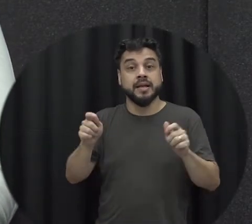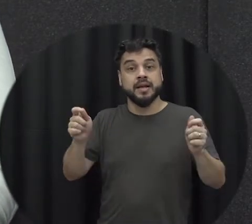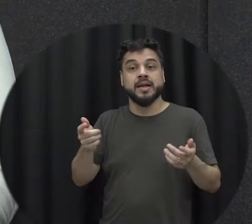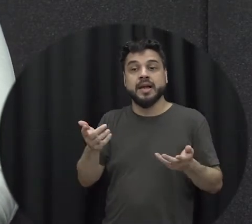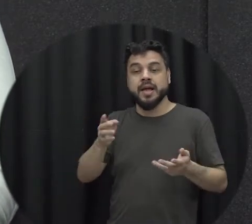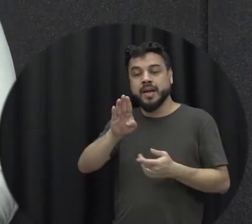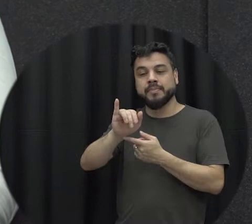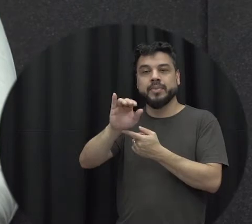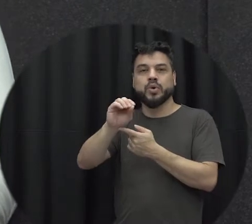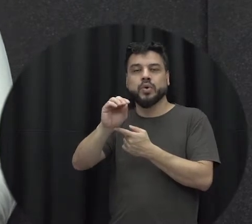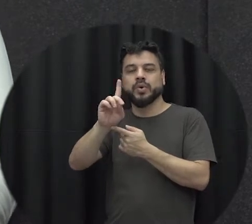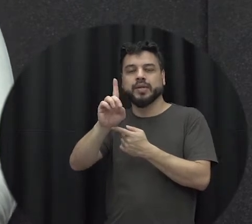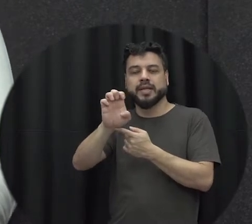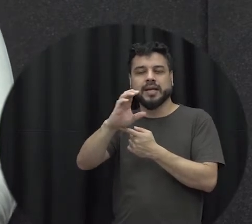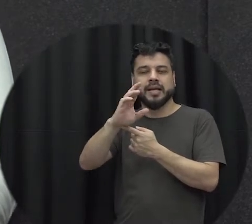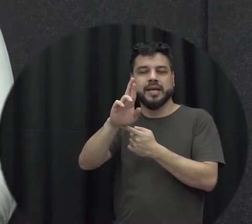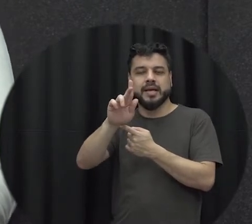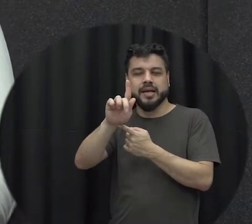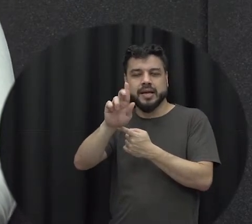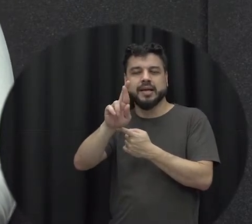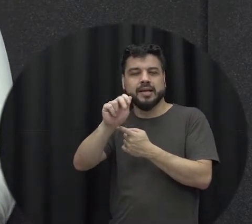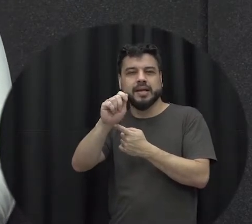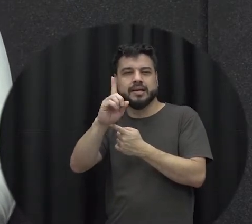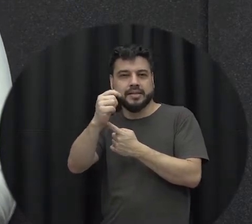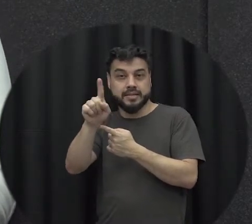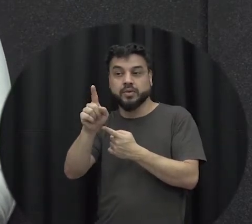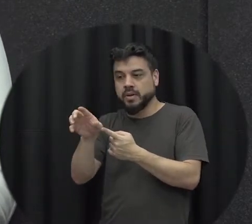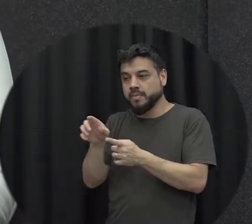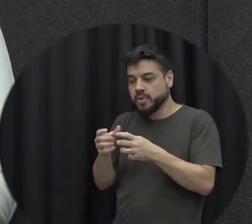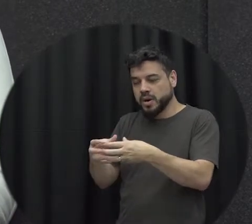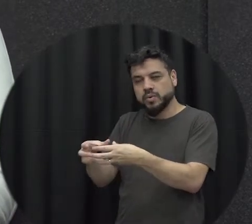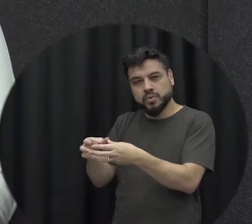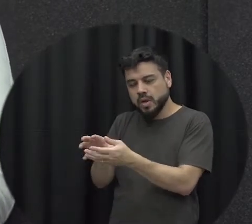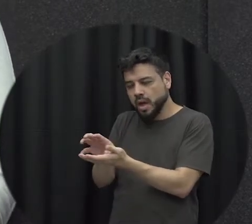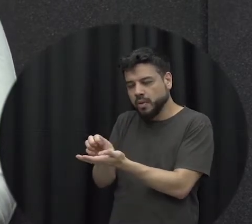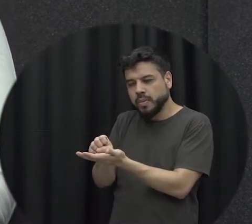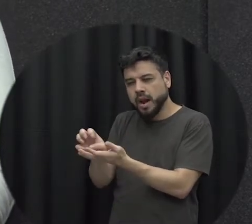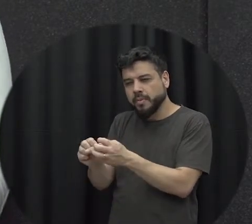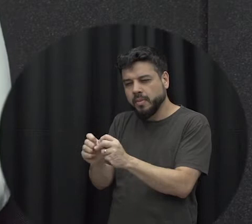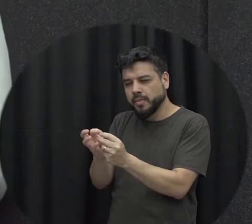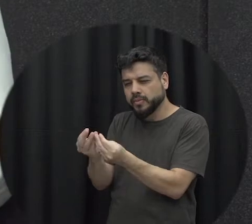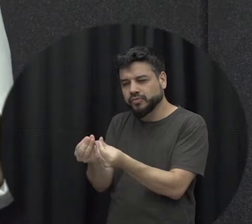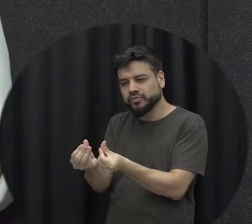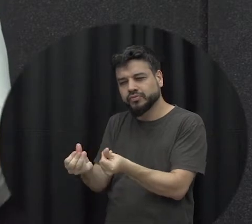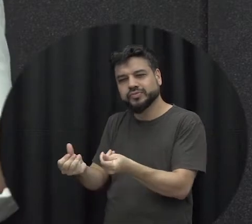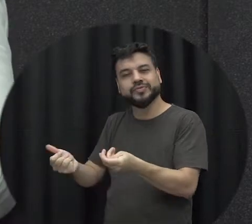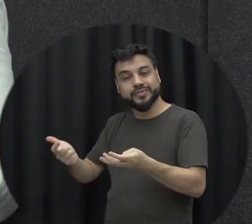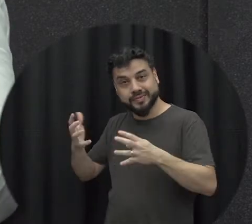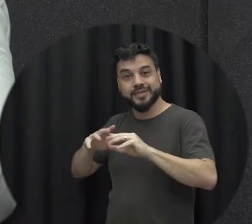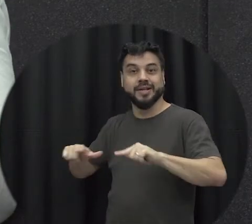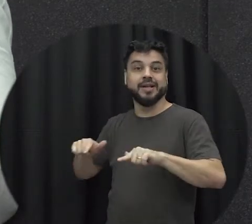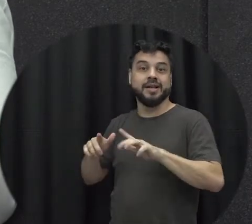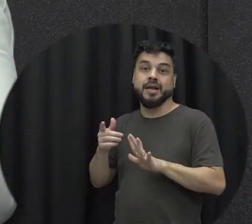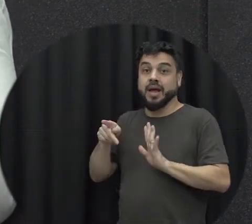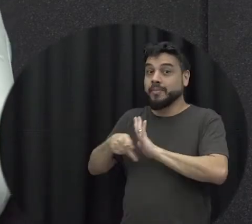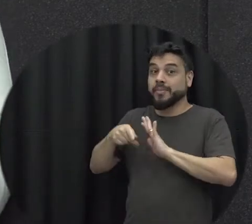eles pegam uma molécula e degradam essa molécula, e aí eles vão biorremediar aquele ambiente. A biodegradação, assim, só